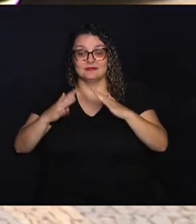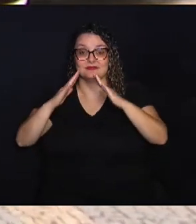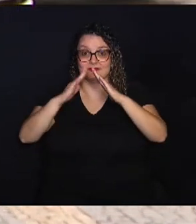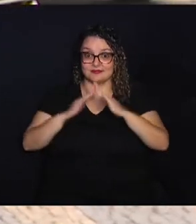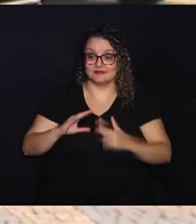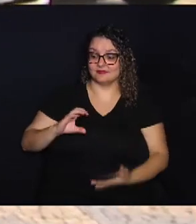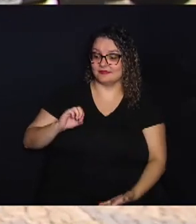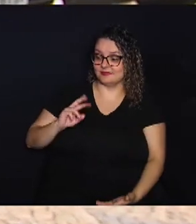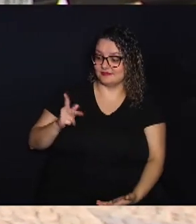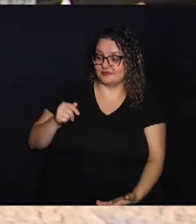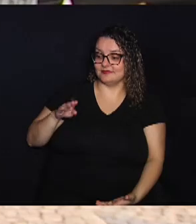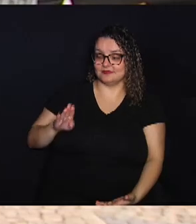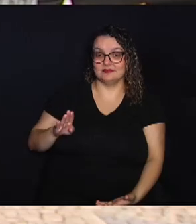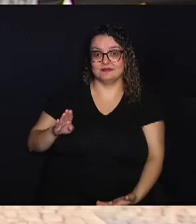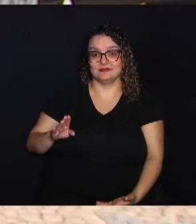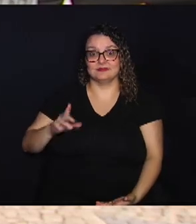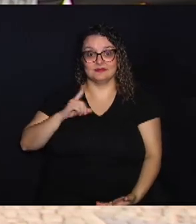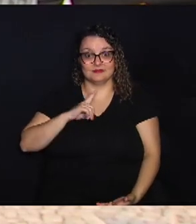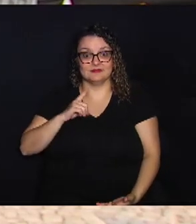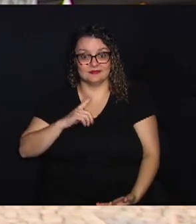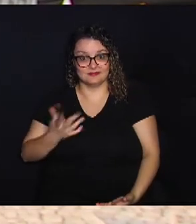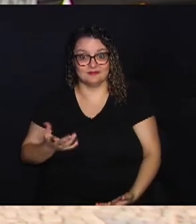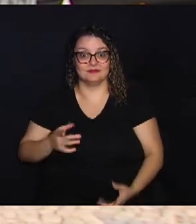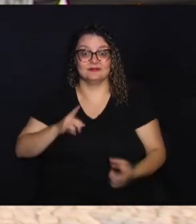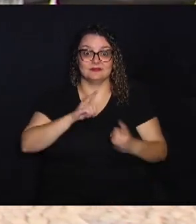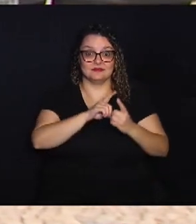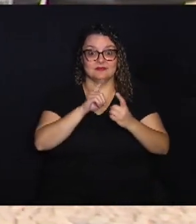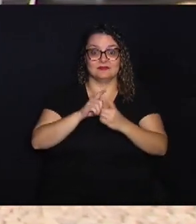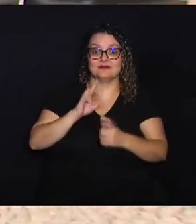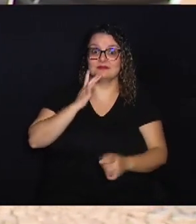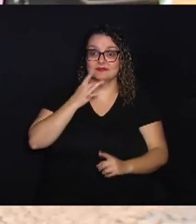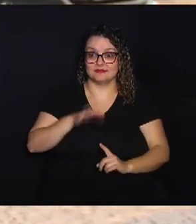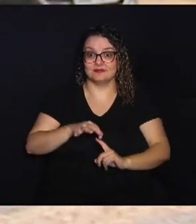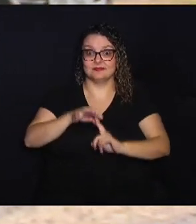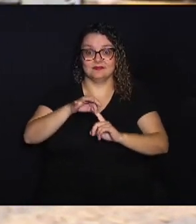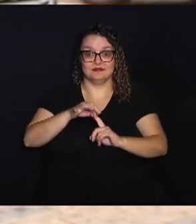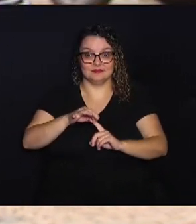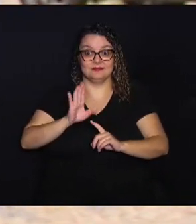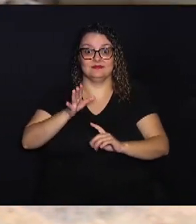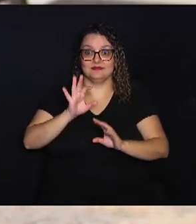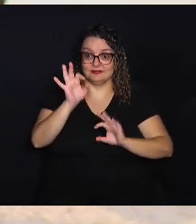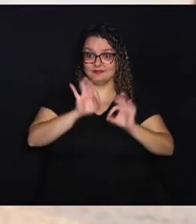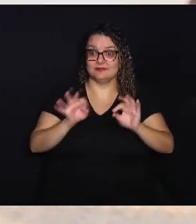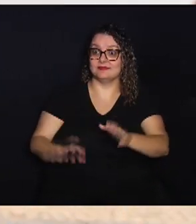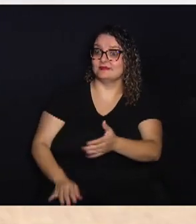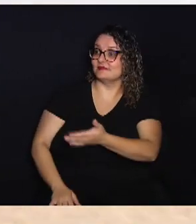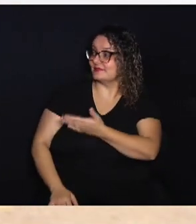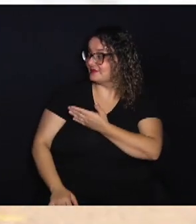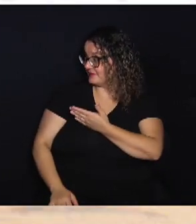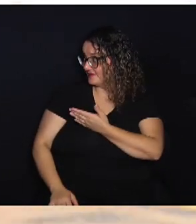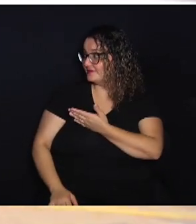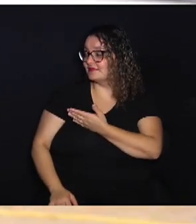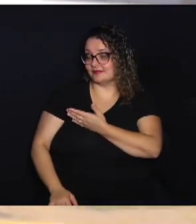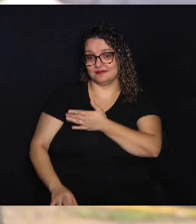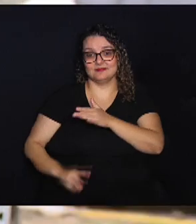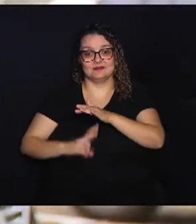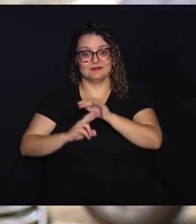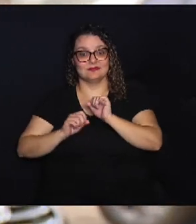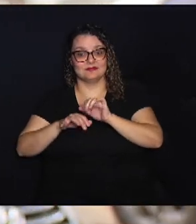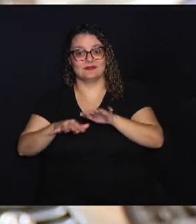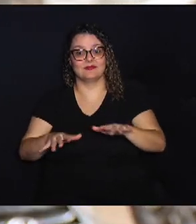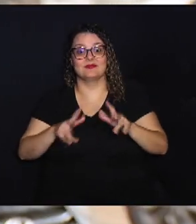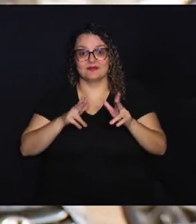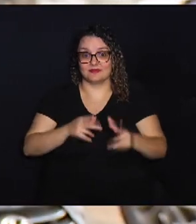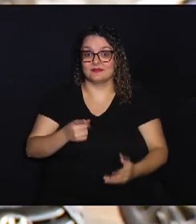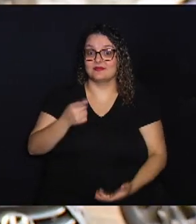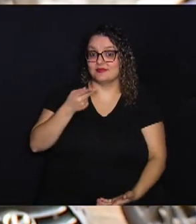Coab Campinas vai ter, portanto, atendimento prioritário. Inclusive, já está tudo pronto aqui para o feirão. Como